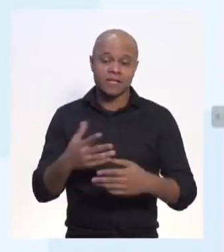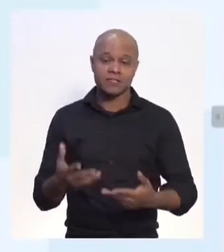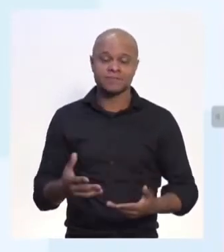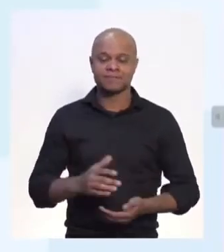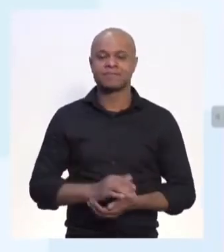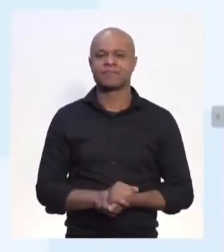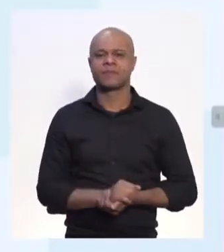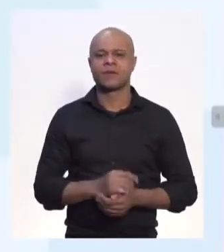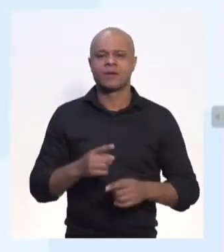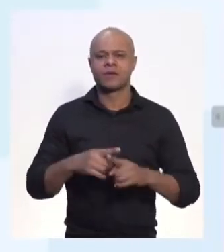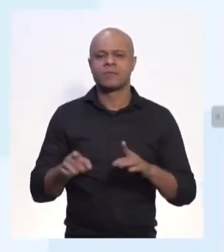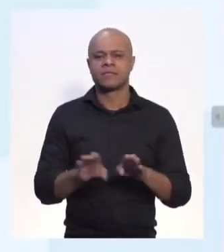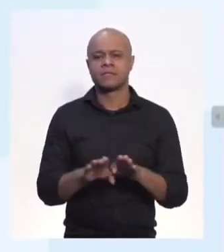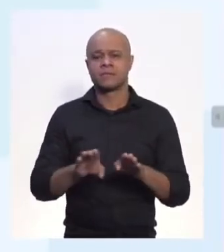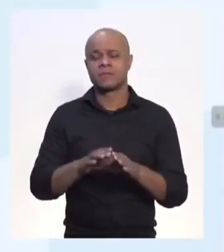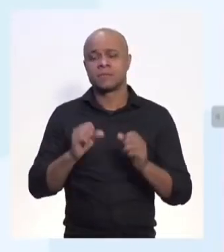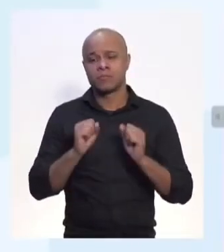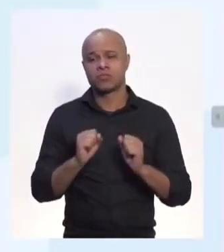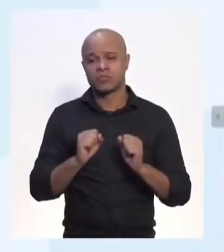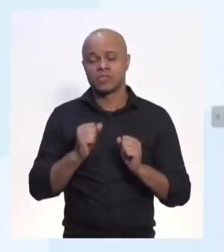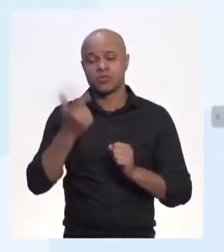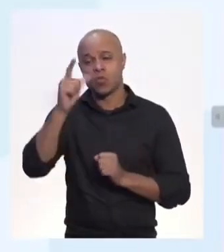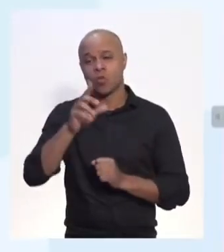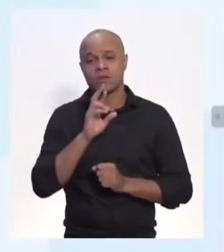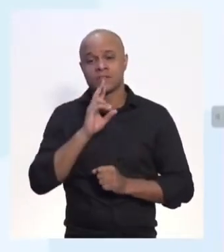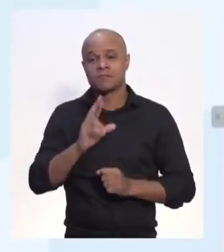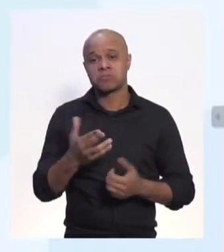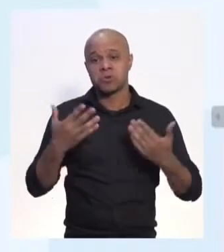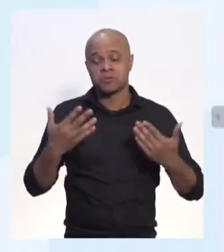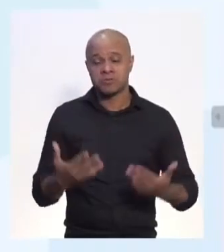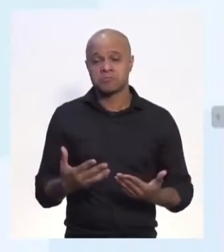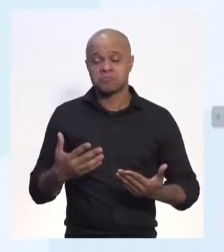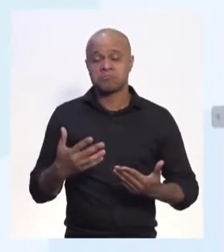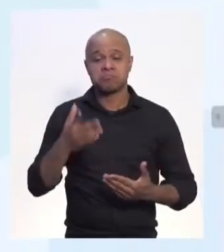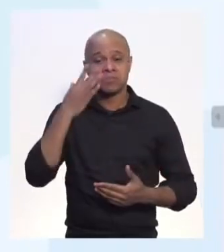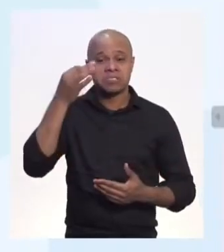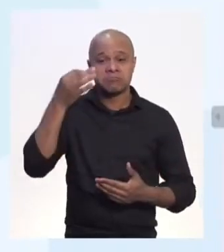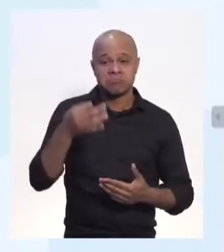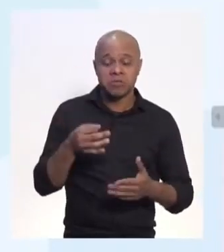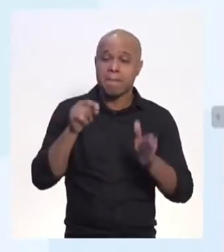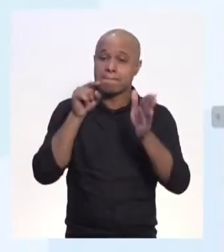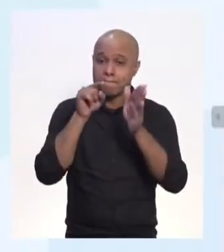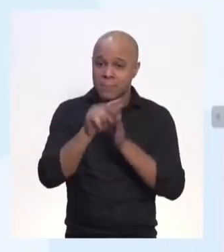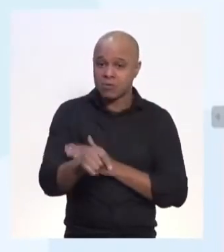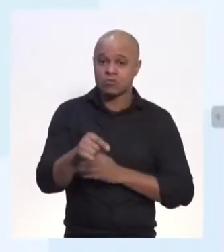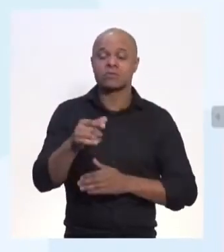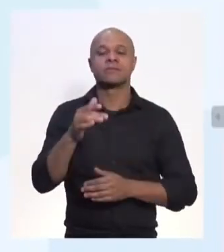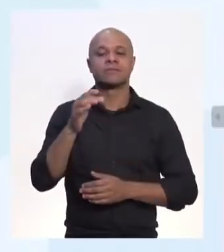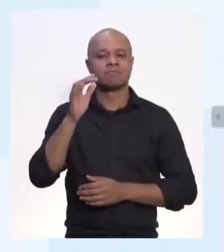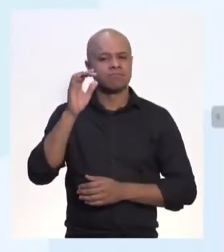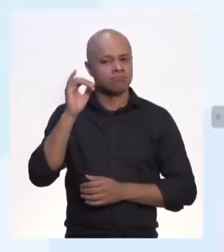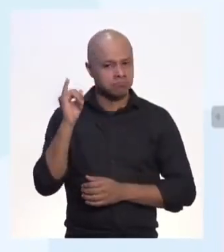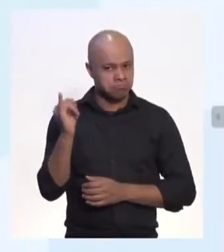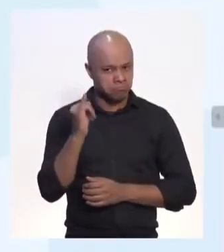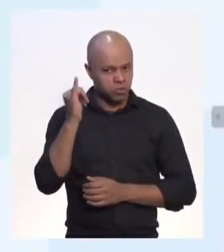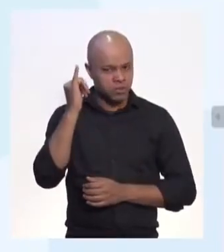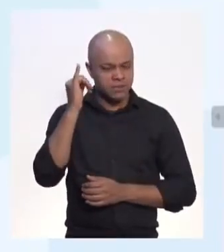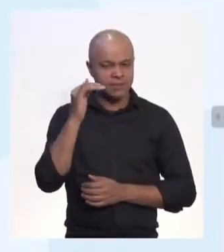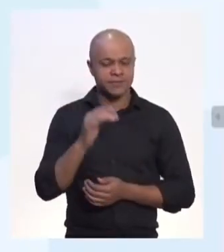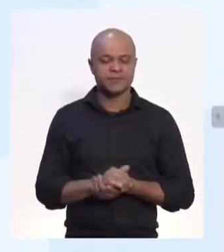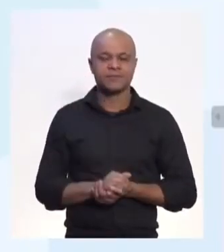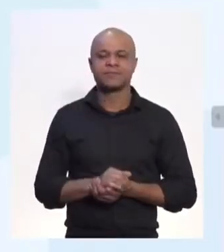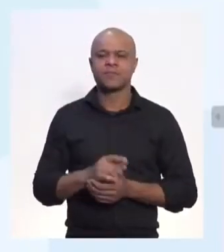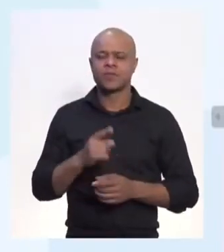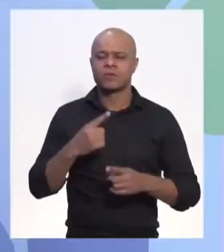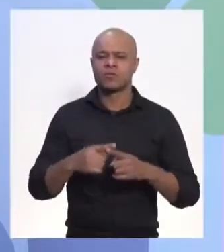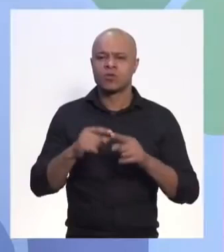também não condizer com o que a gente estava pedindo. É verdade. Então, prestar atenção realmente no que está sendo pedido, que o